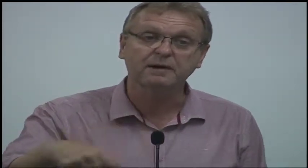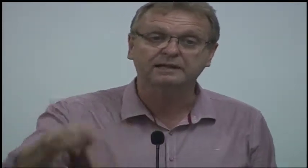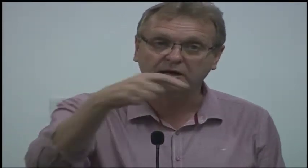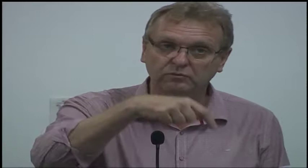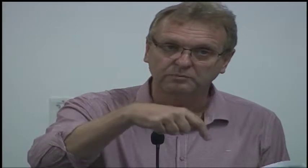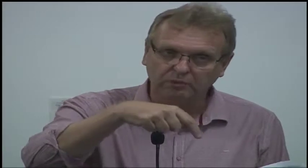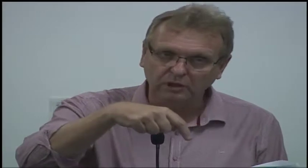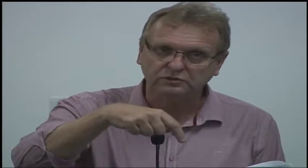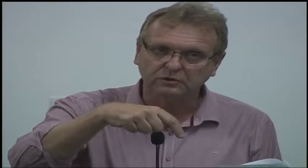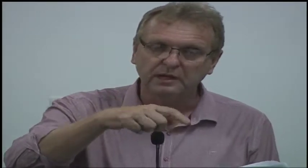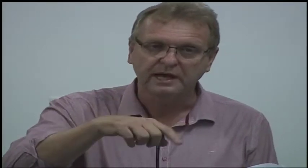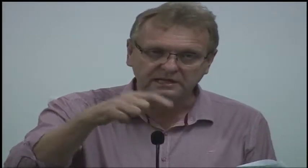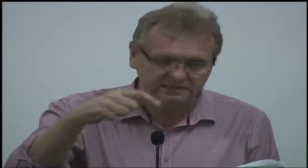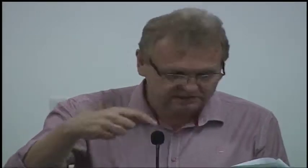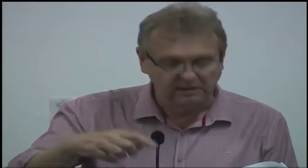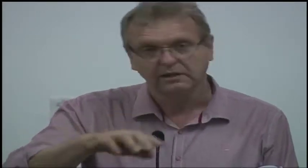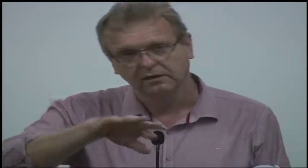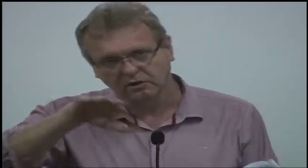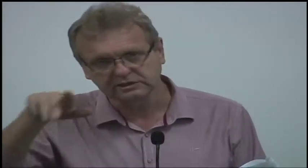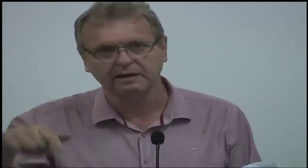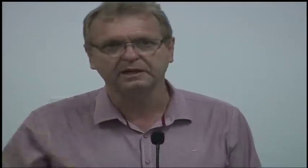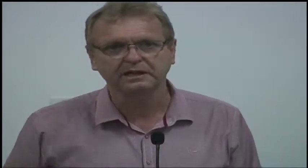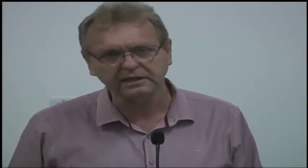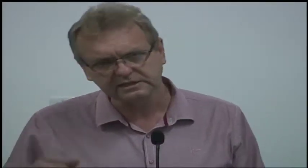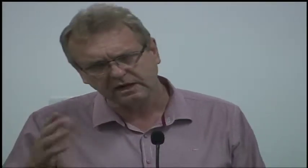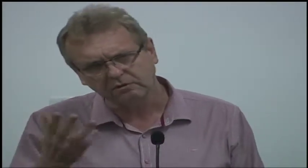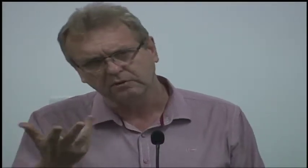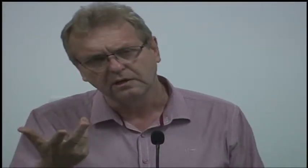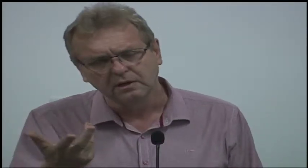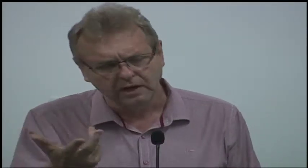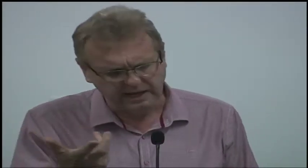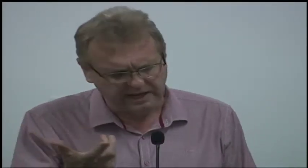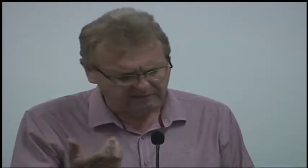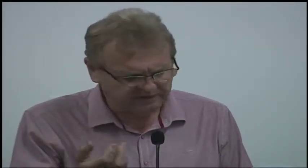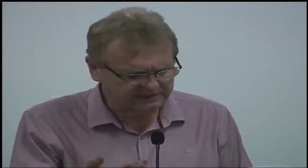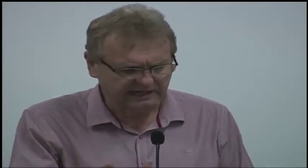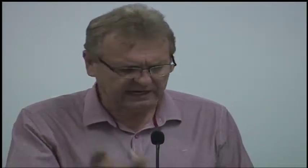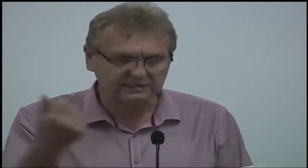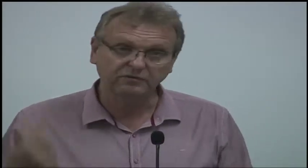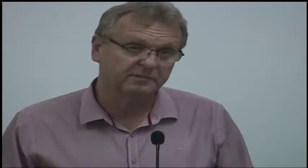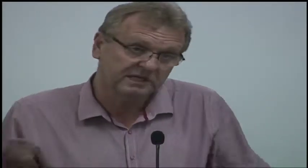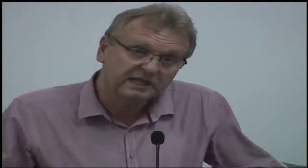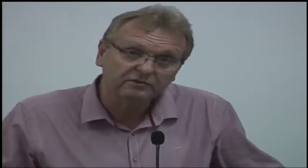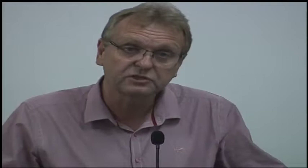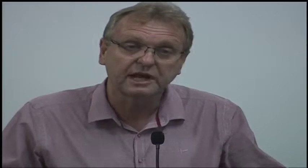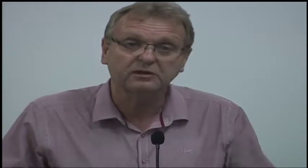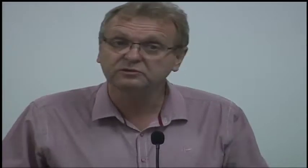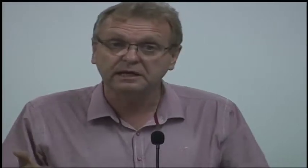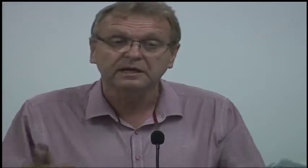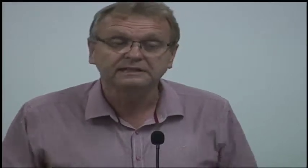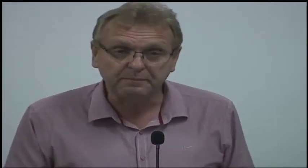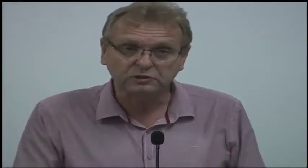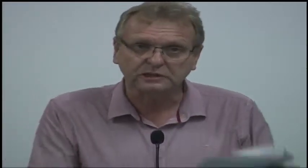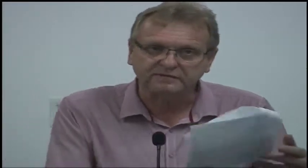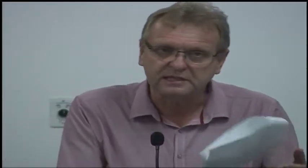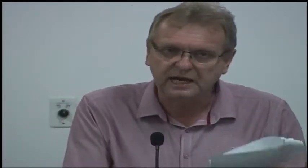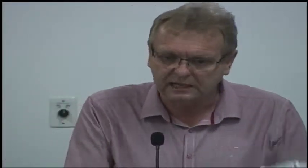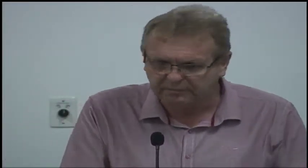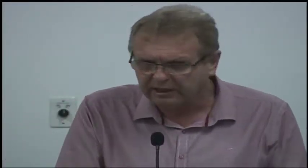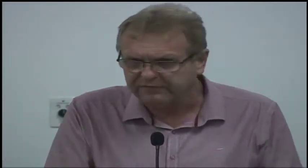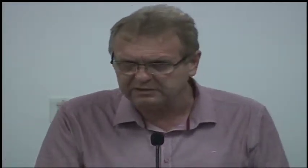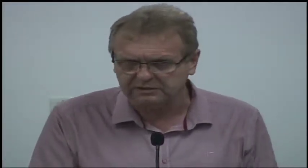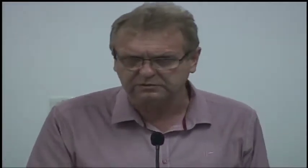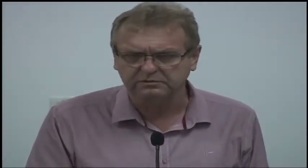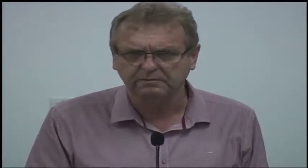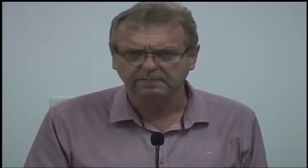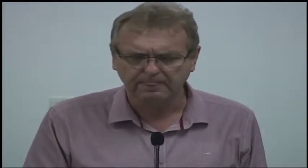eles abateram no imposto, eles... Logicamente que quiseram fazer graça e devolver, mas eles estavam certos. Não sei se a pessoa estava certa, por